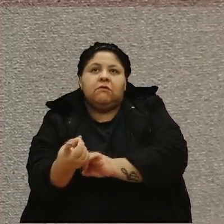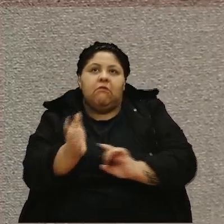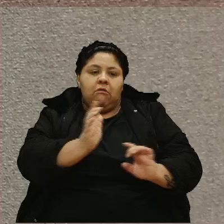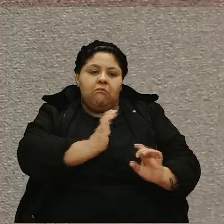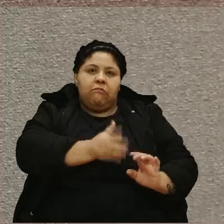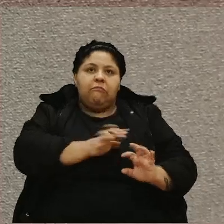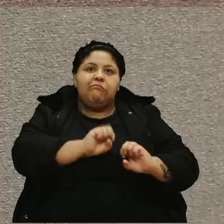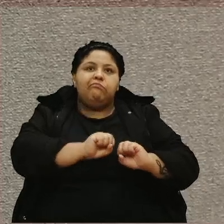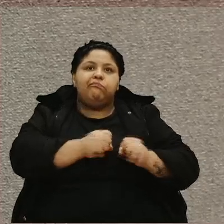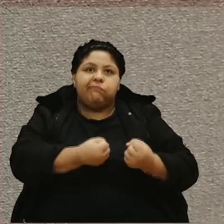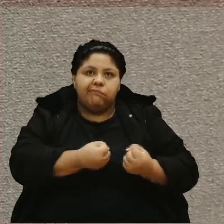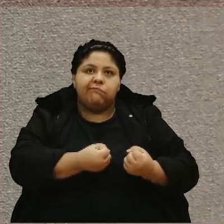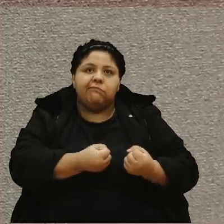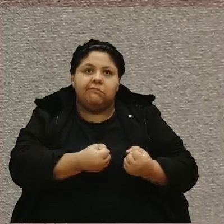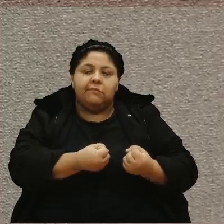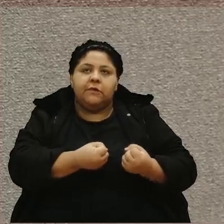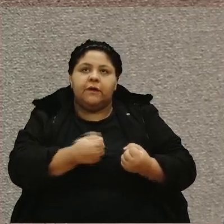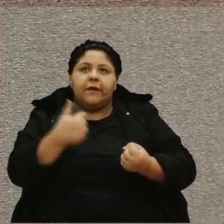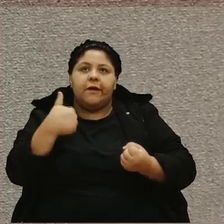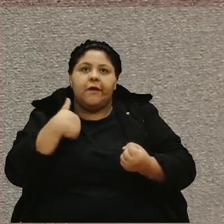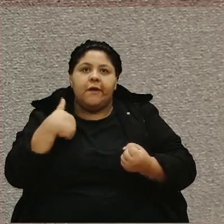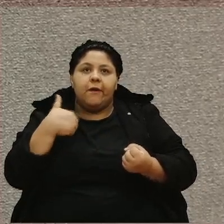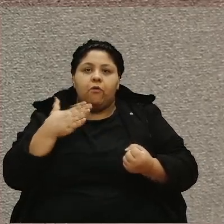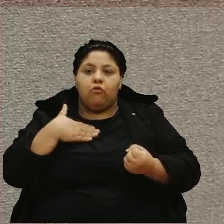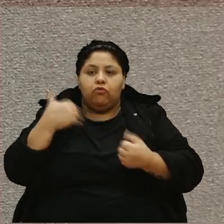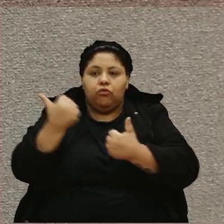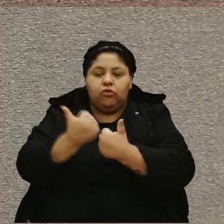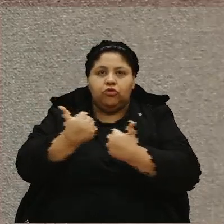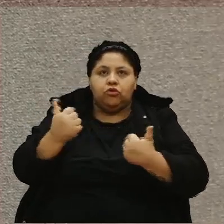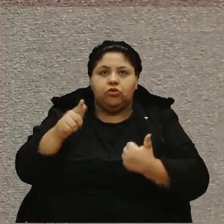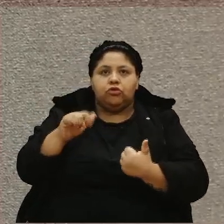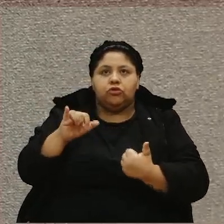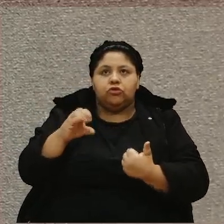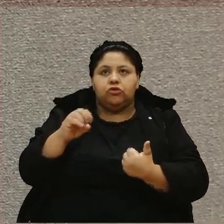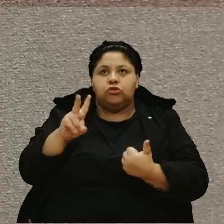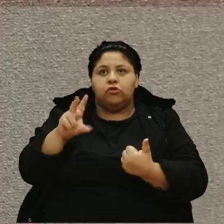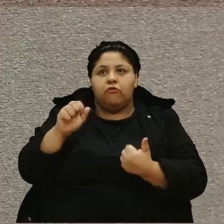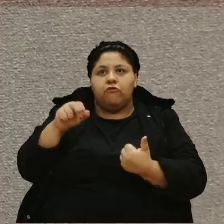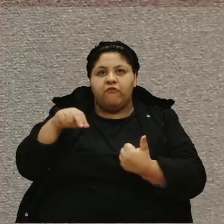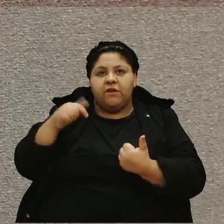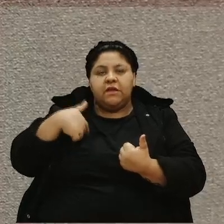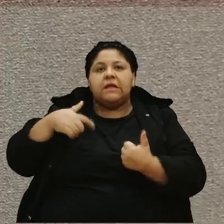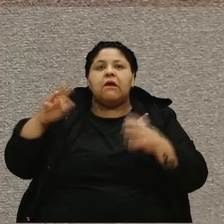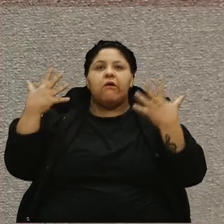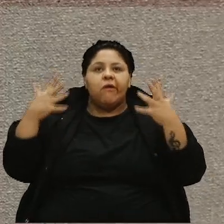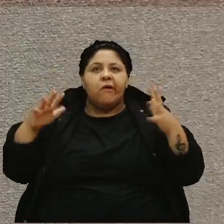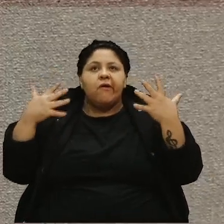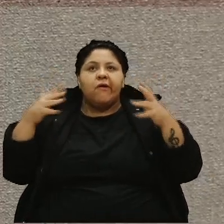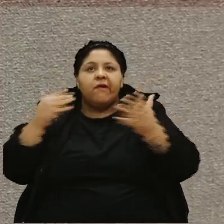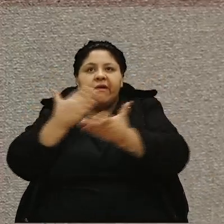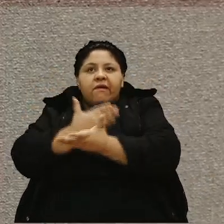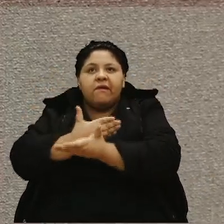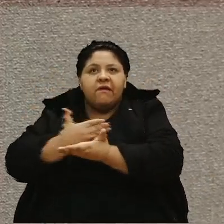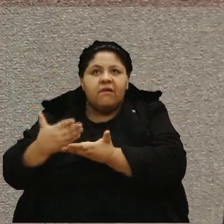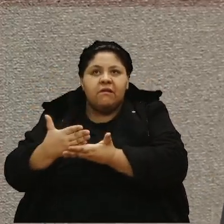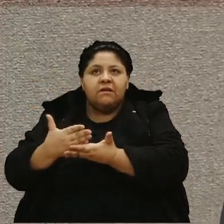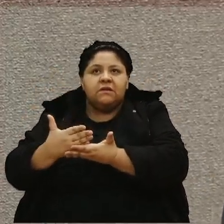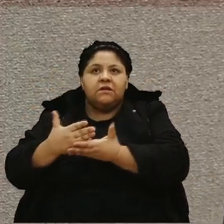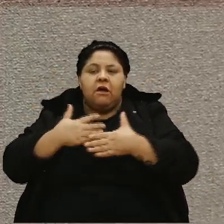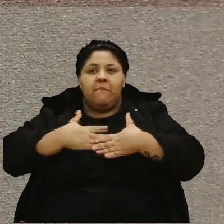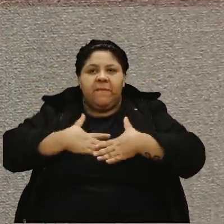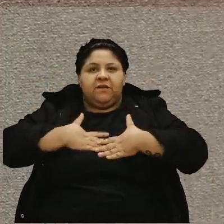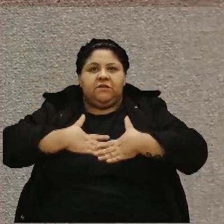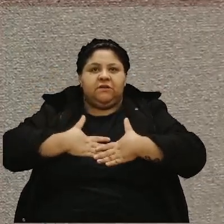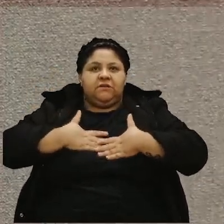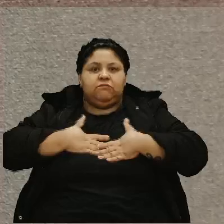infarto. Naquele momento, eu e meu assessor, Giovanni, a quem eu parabenizo também, iniciamos a massagem cardíaca e